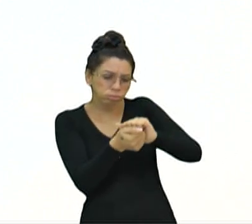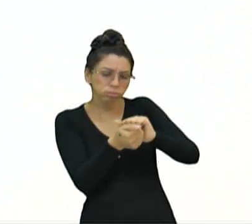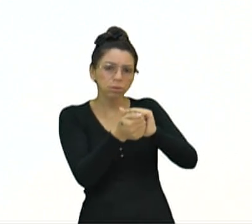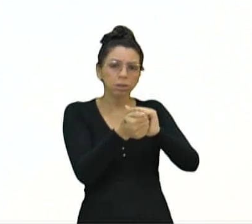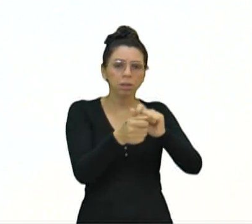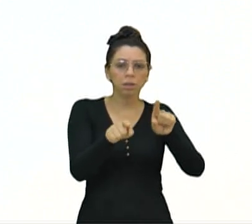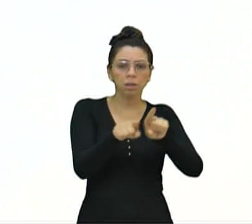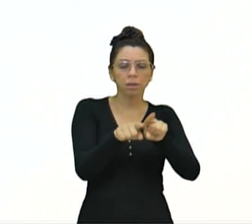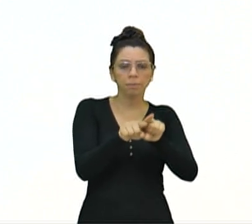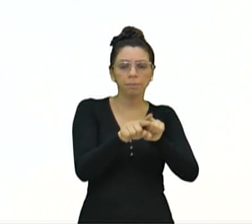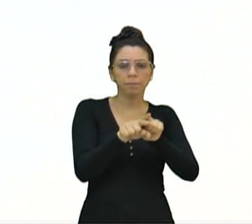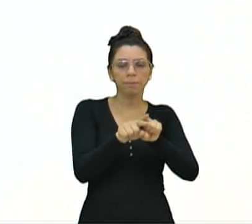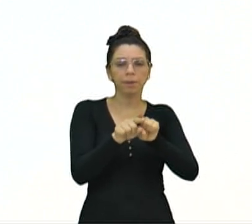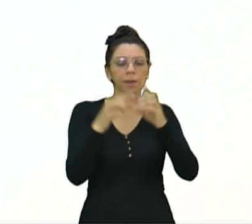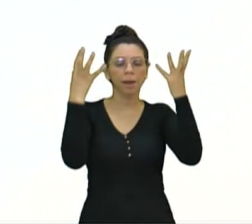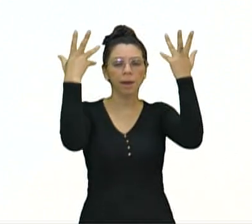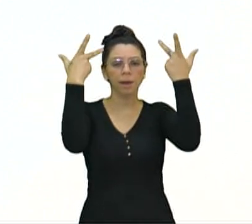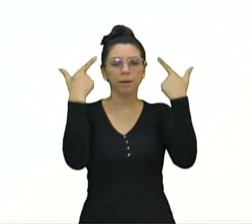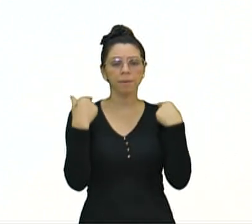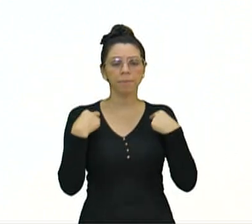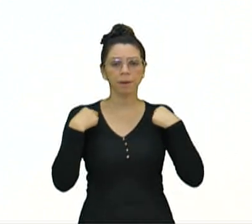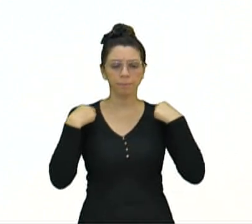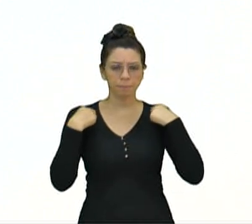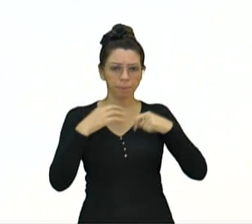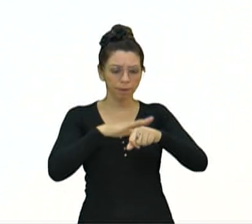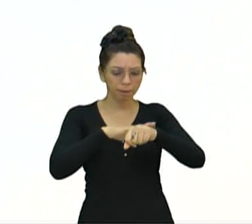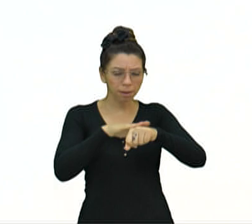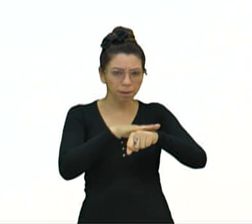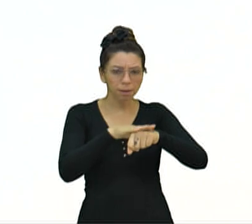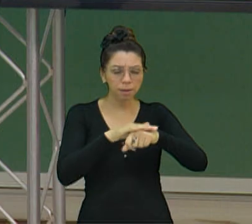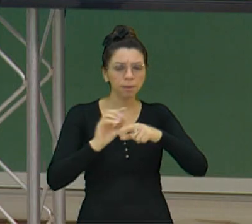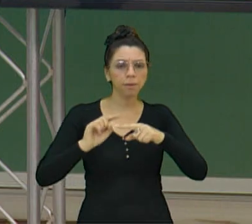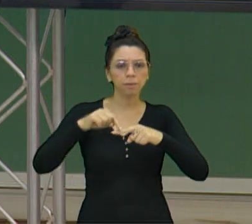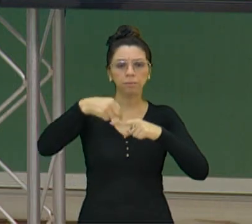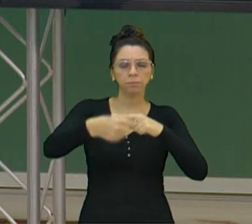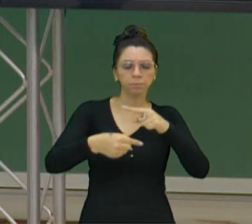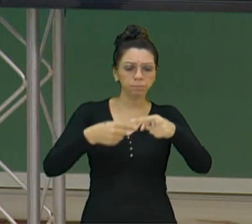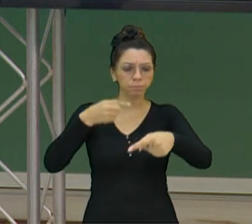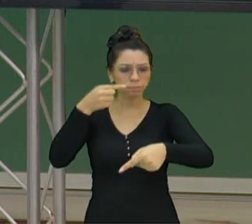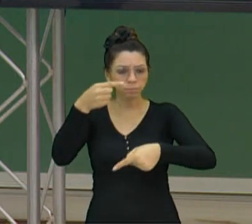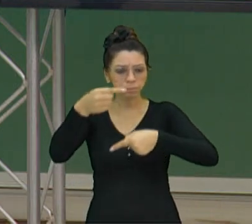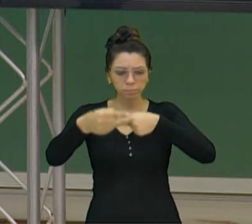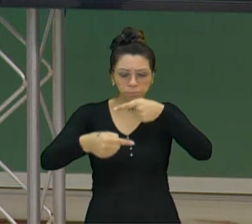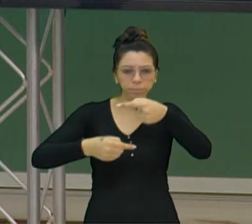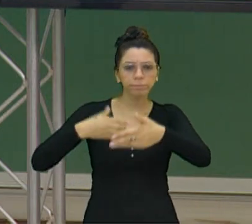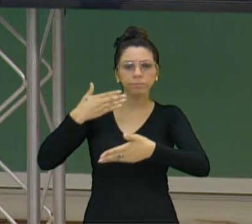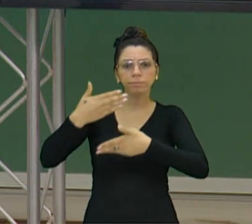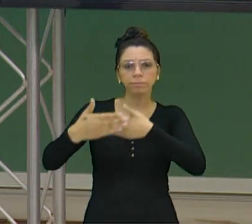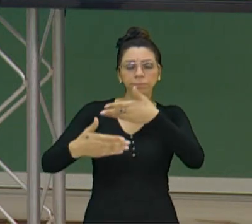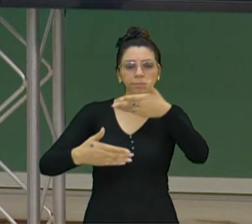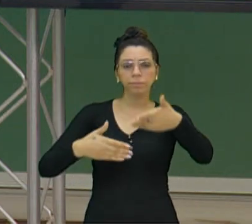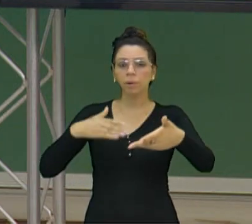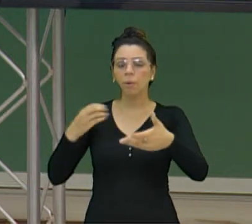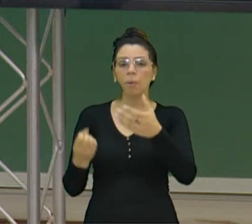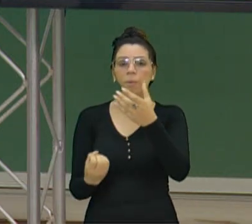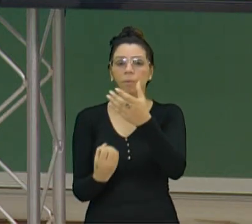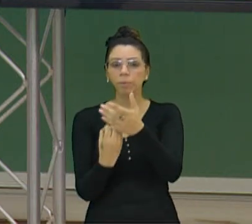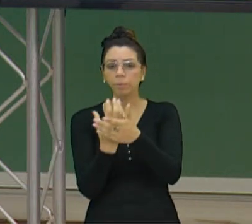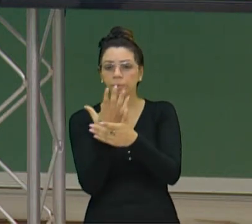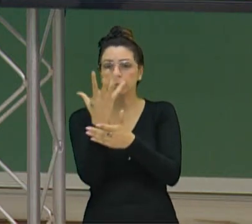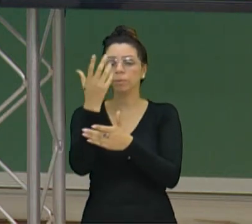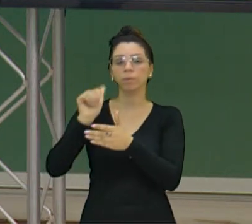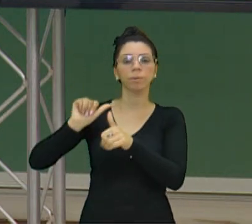peles de animais. Aos poucos, com o desenvolvimento tecnológico, ele começou a ser produzido por outros materiais